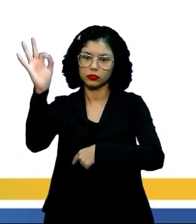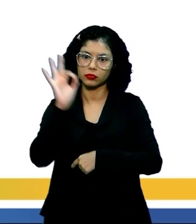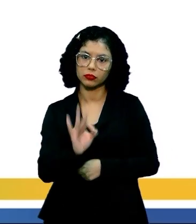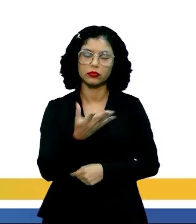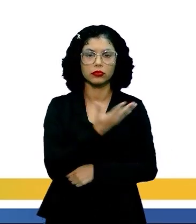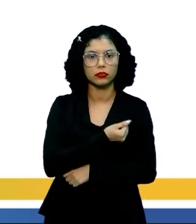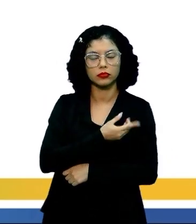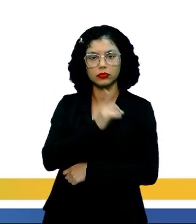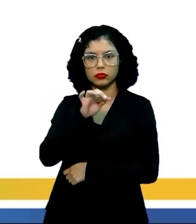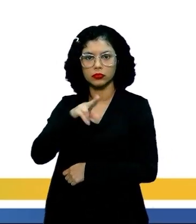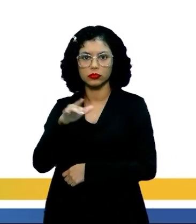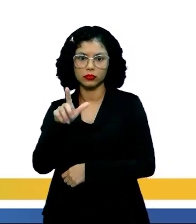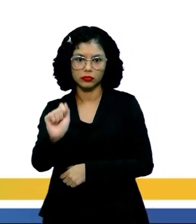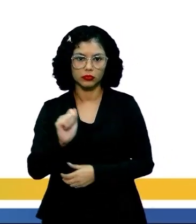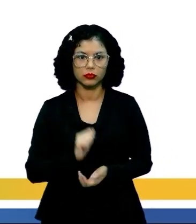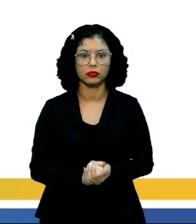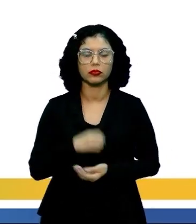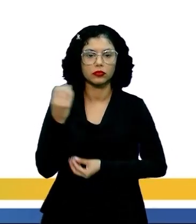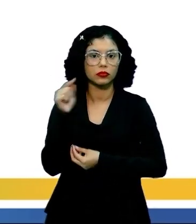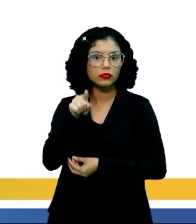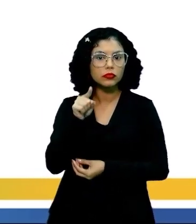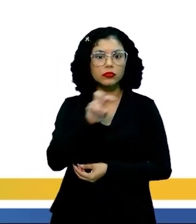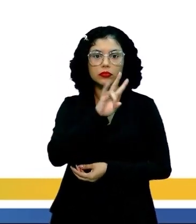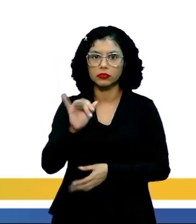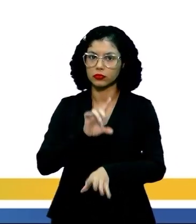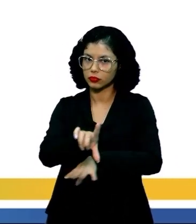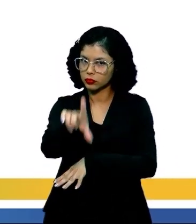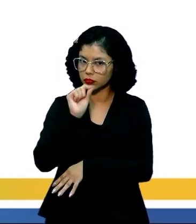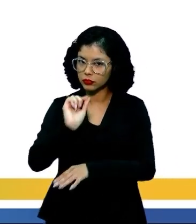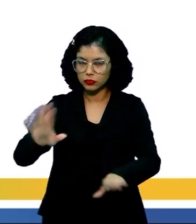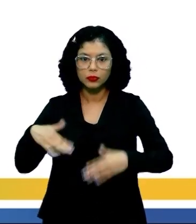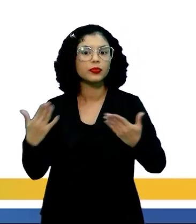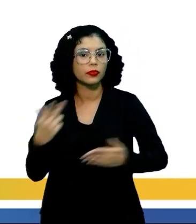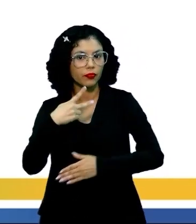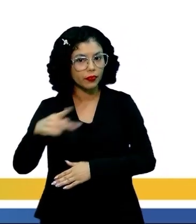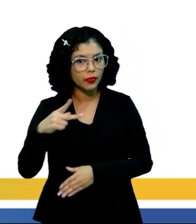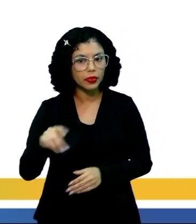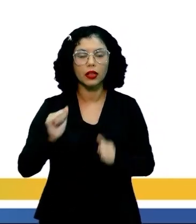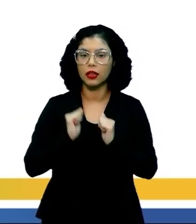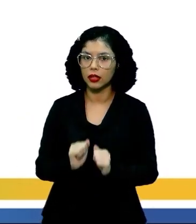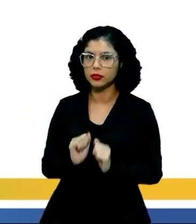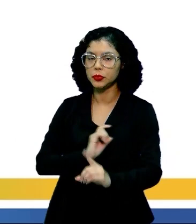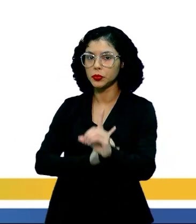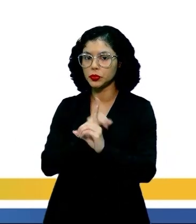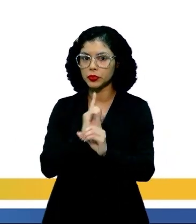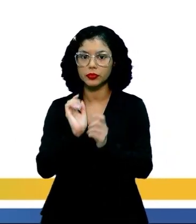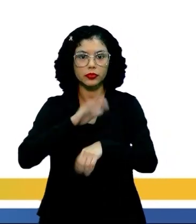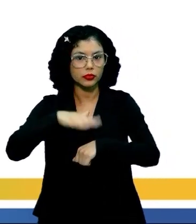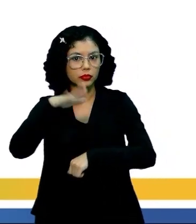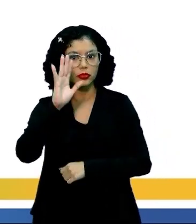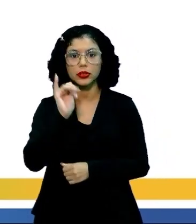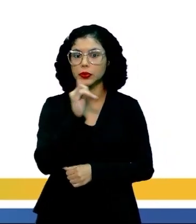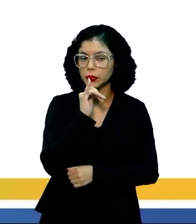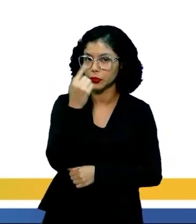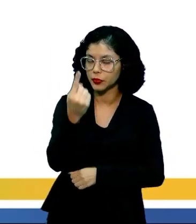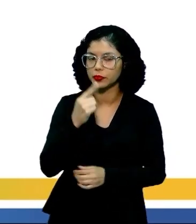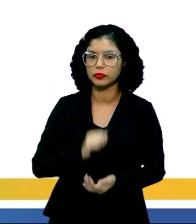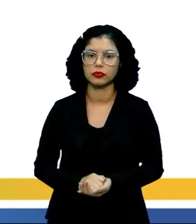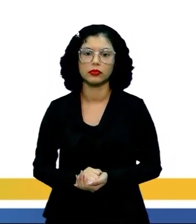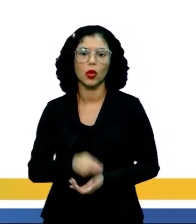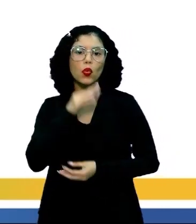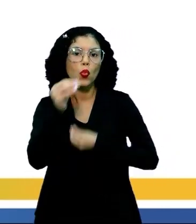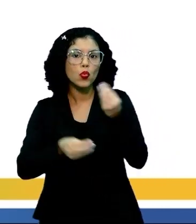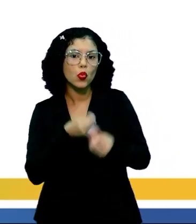de porcentagem em número decimal. Você vai escolher qual delas você vai se identificar mais. Exemplo 1.